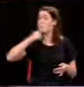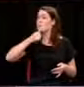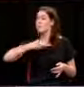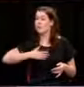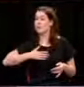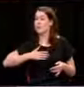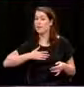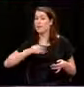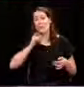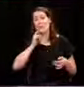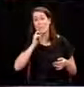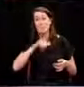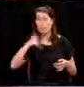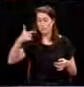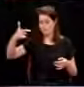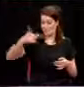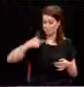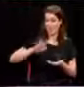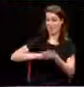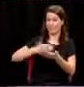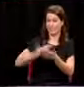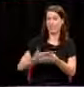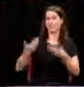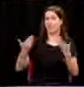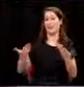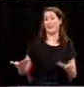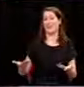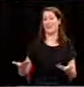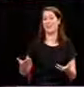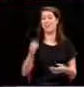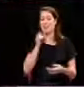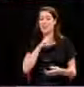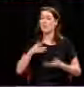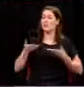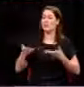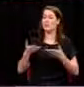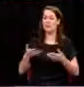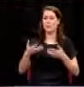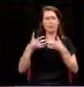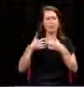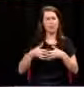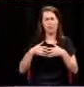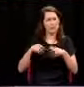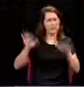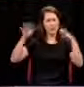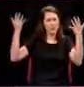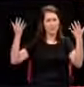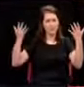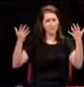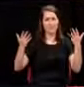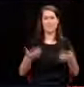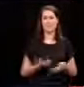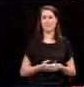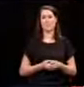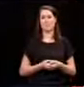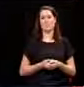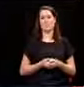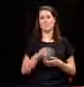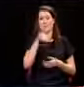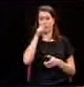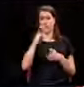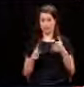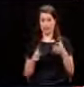os atenda, que os ajude, que esteja disponível para qualquer questão. Alguém que não ajuda apenas a resolver problemas e encontrar soluções,